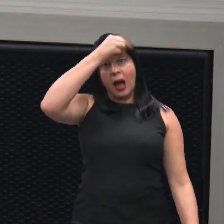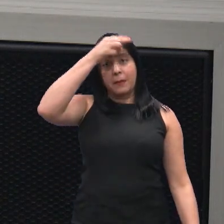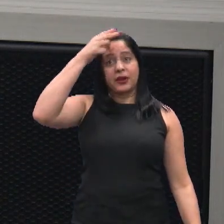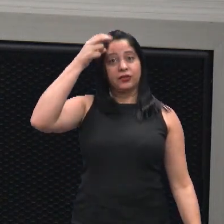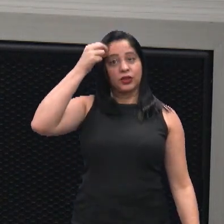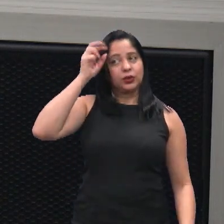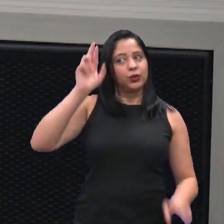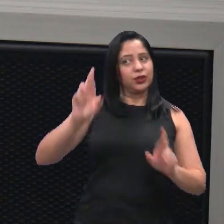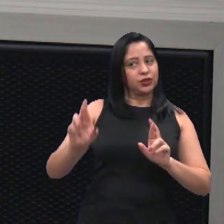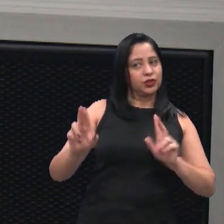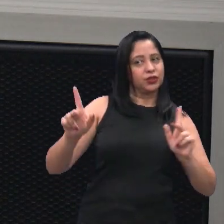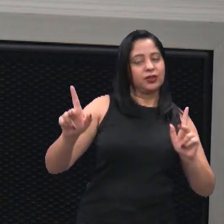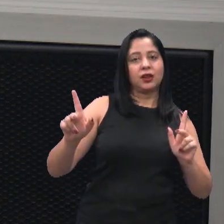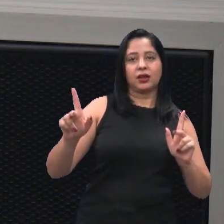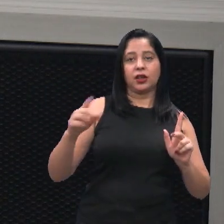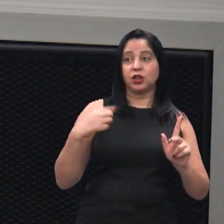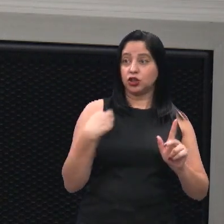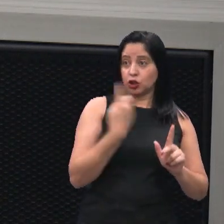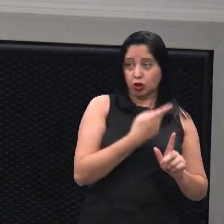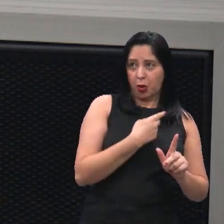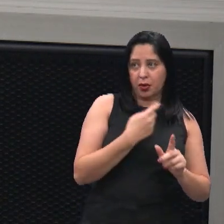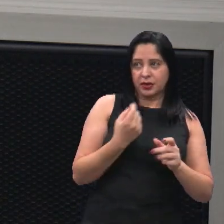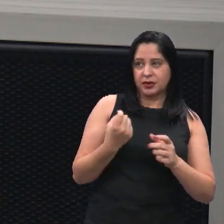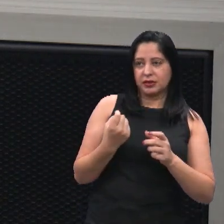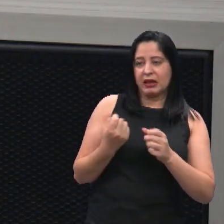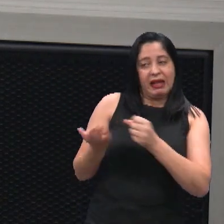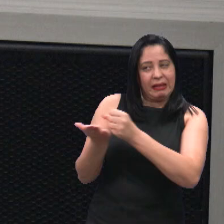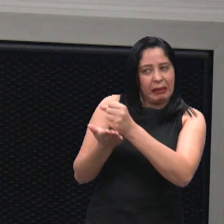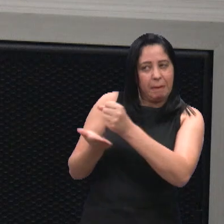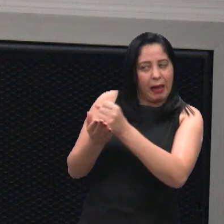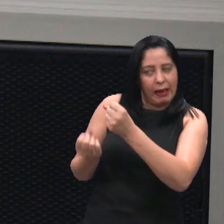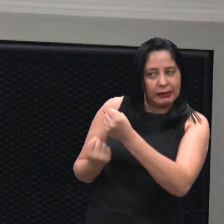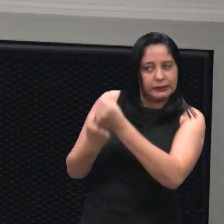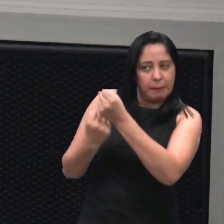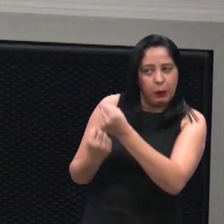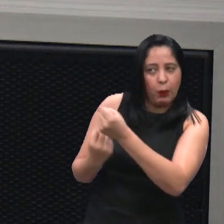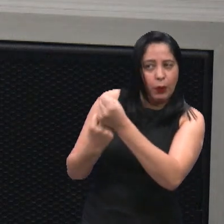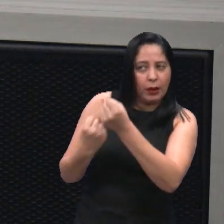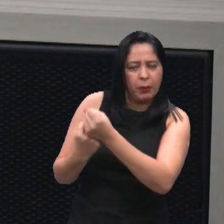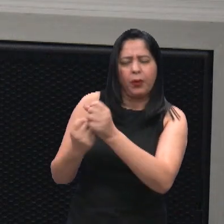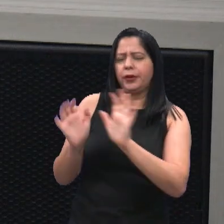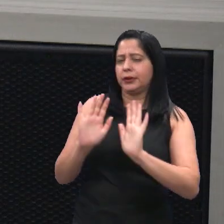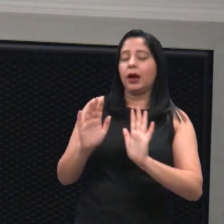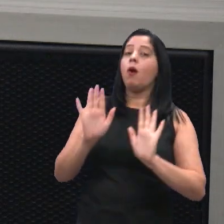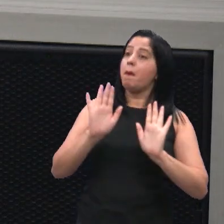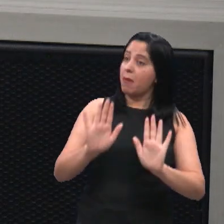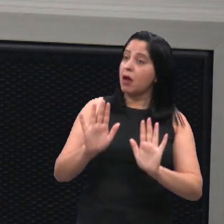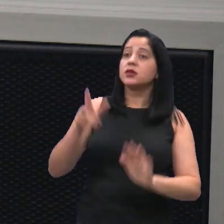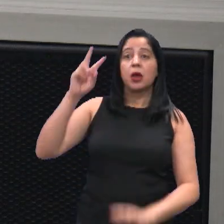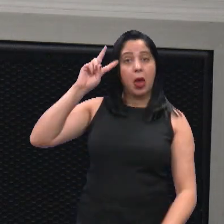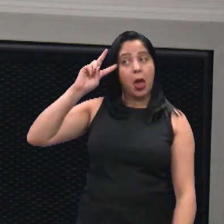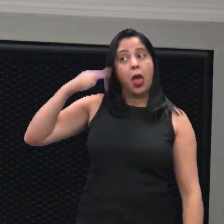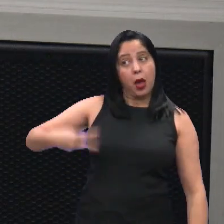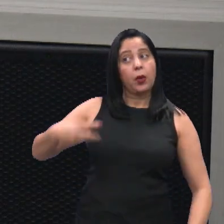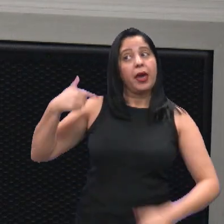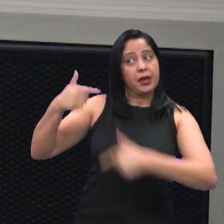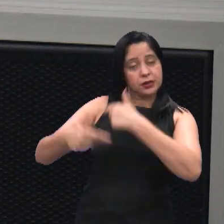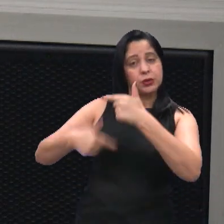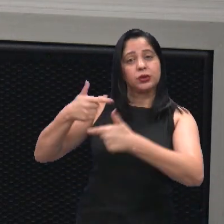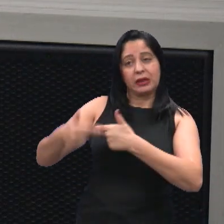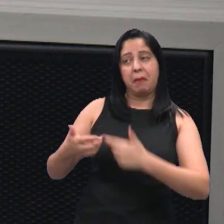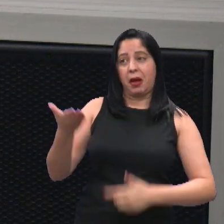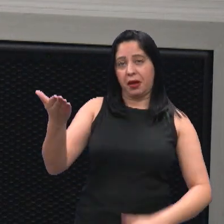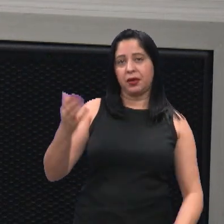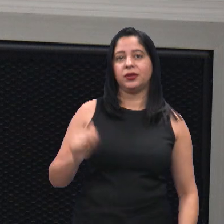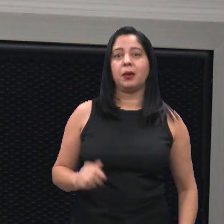não estamos na base, mas não deixo de reconhecer também um trabalho que o Gilson fez. Agora,